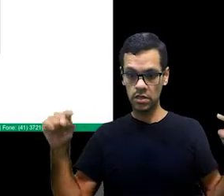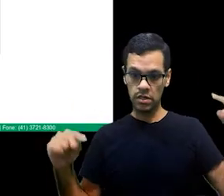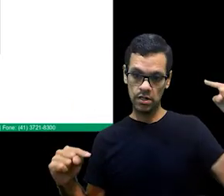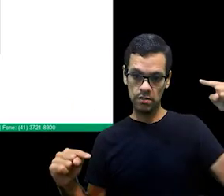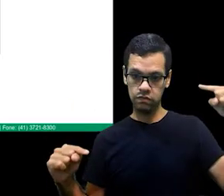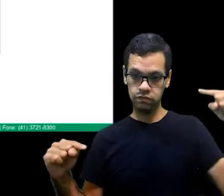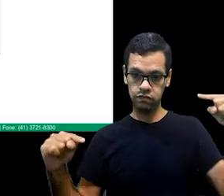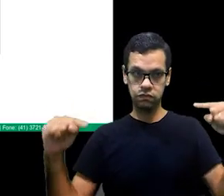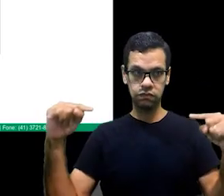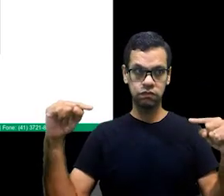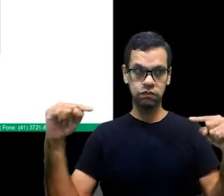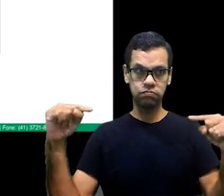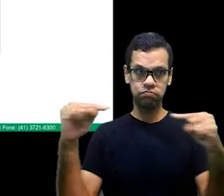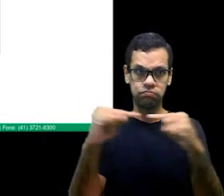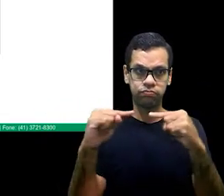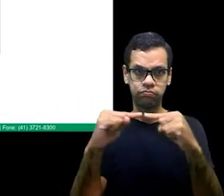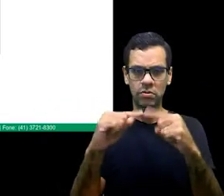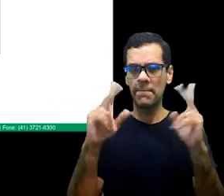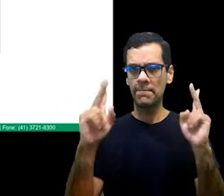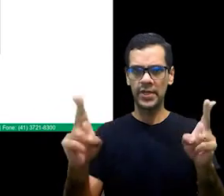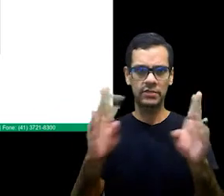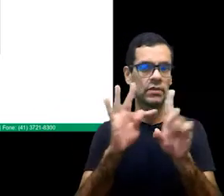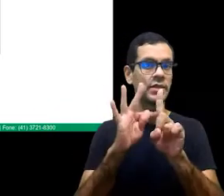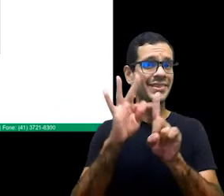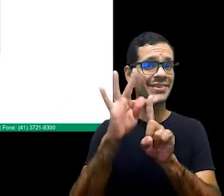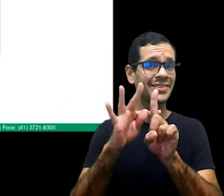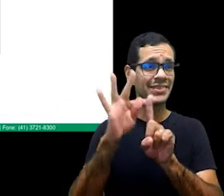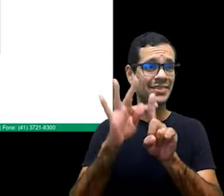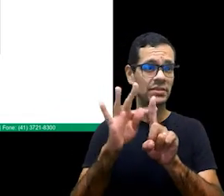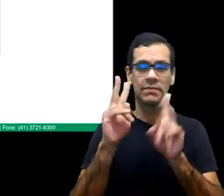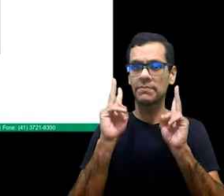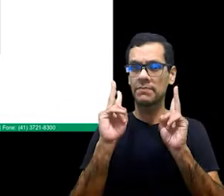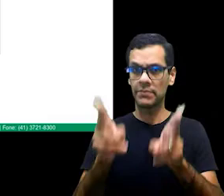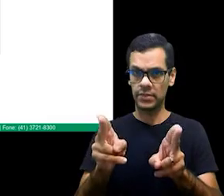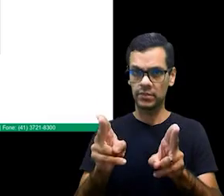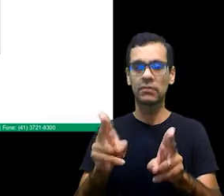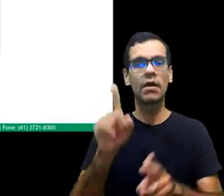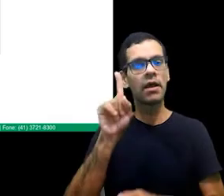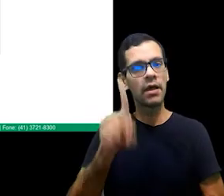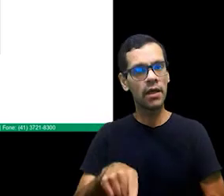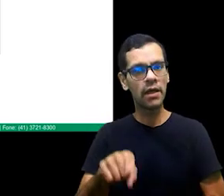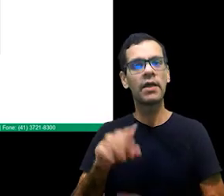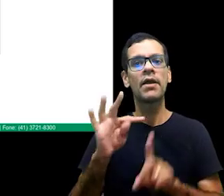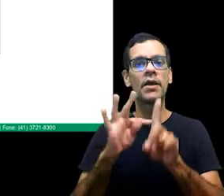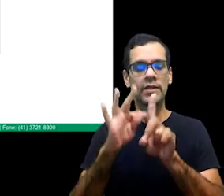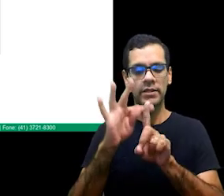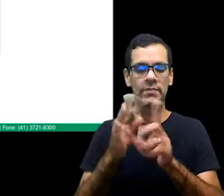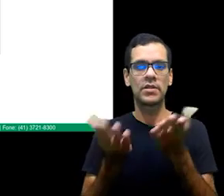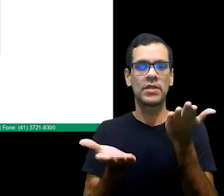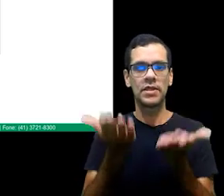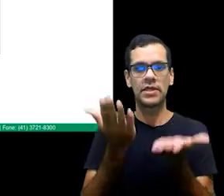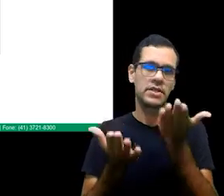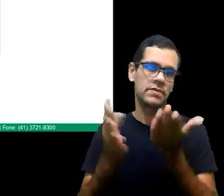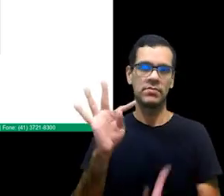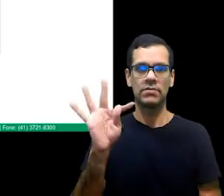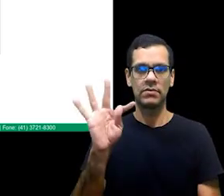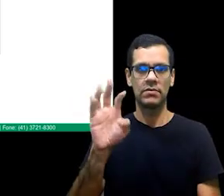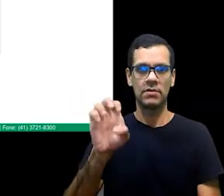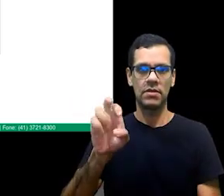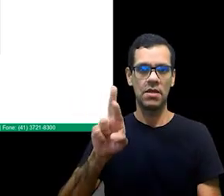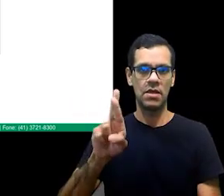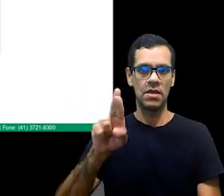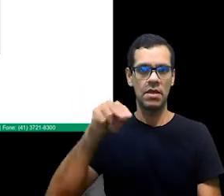o tempo a atingir a mesma temperatura. E essa temperatura é chamada de temperatura de equilíbrio